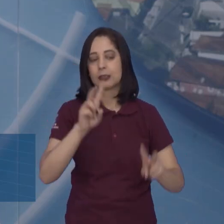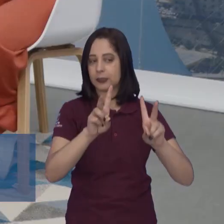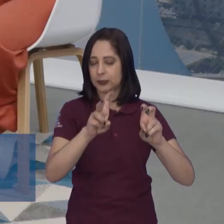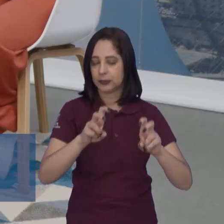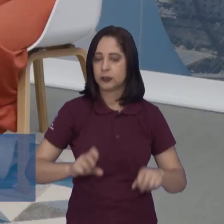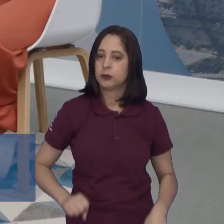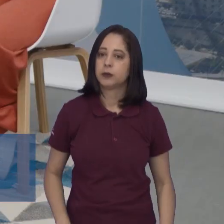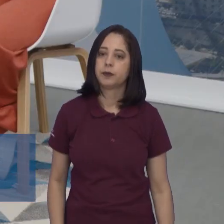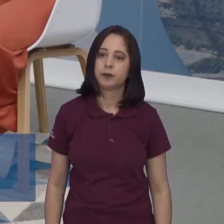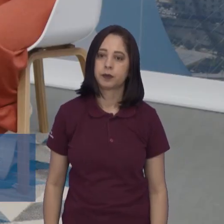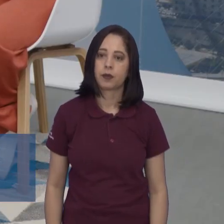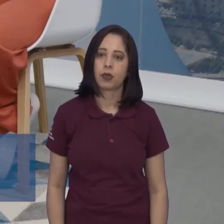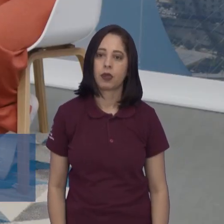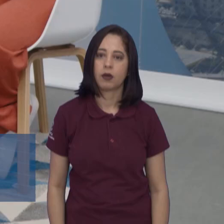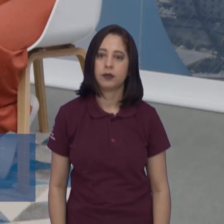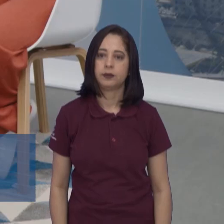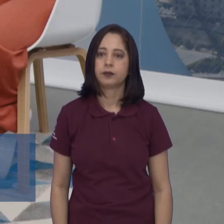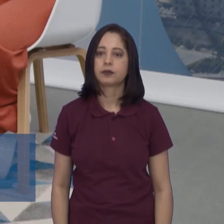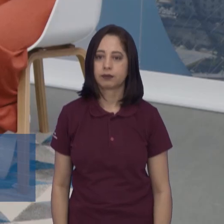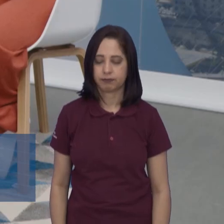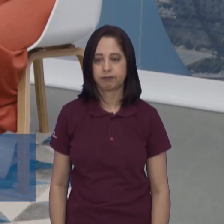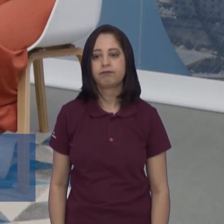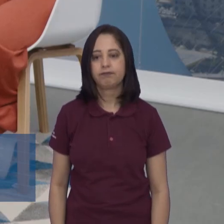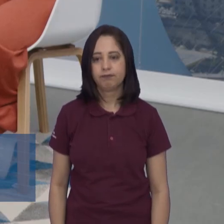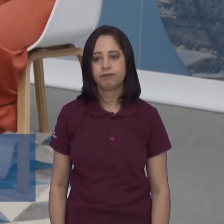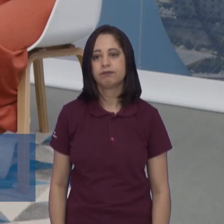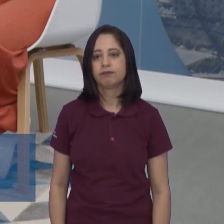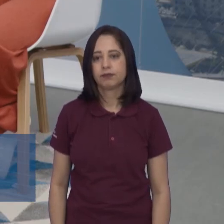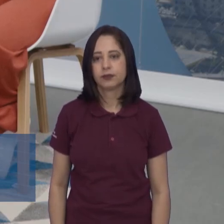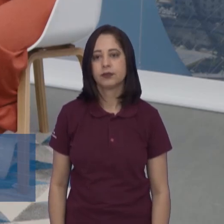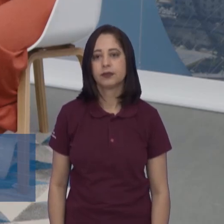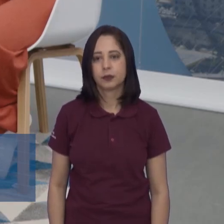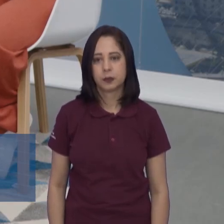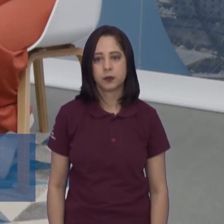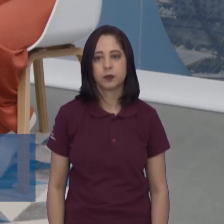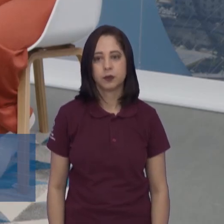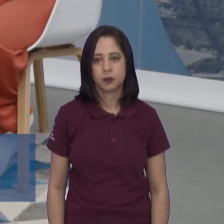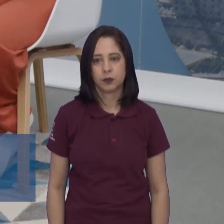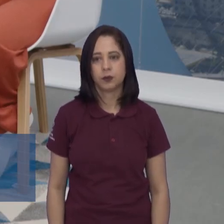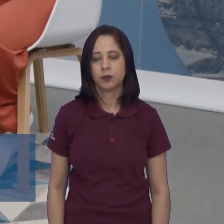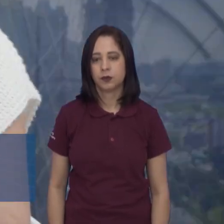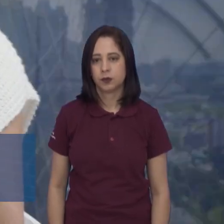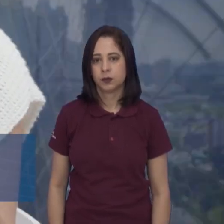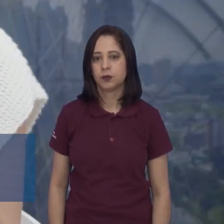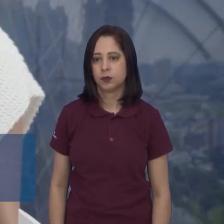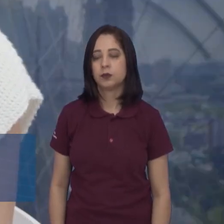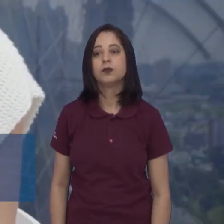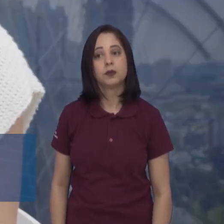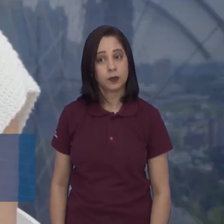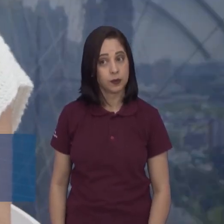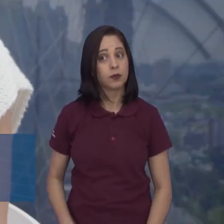Sim, foi o que eu já falei, né, dessa questão do quanto mais vai crescer as áreas que são